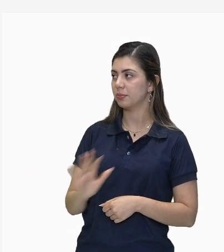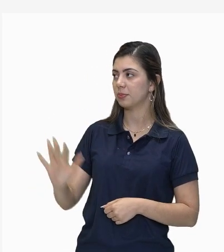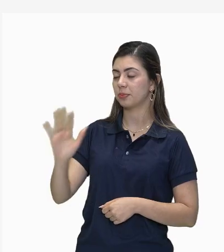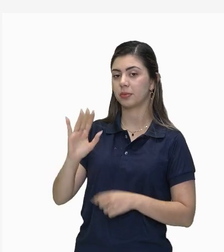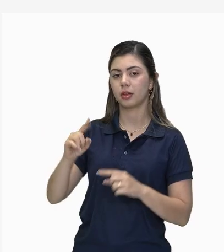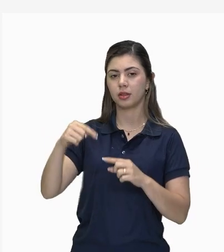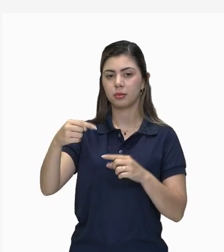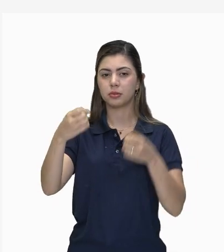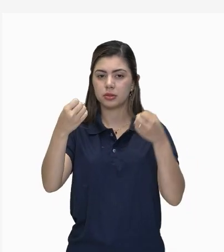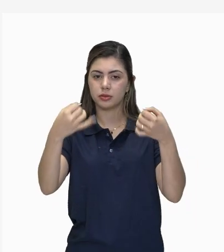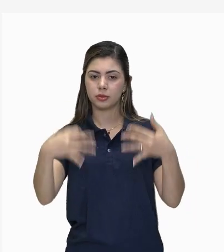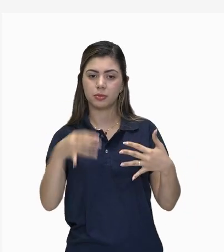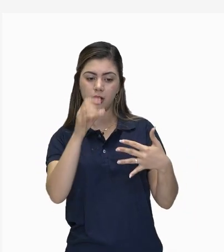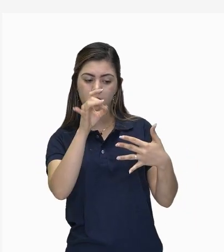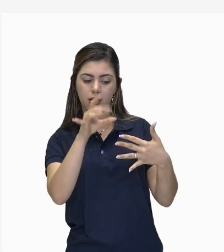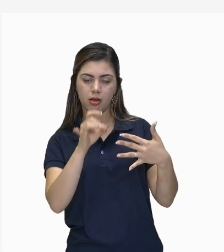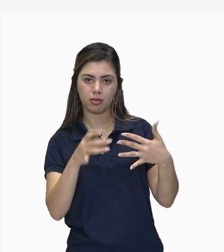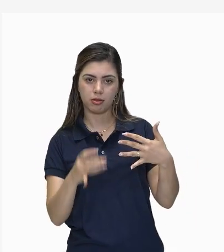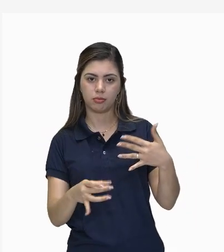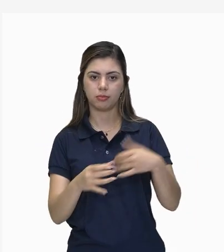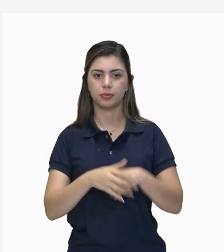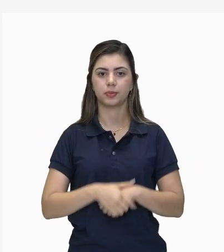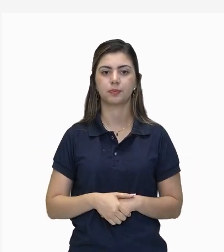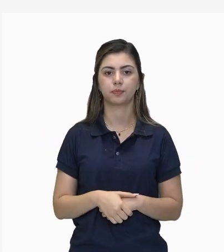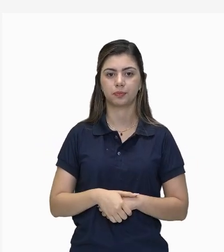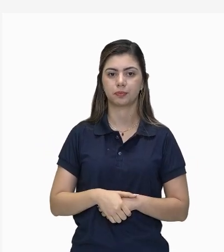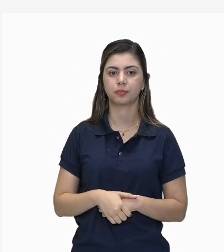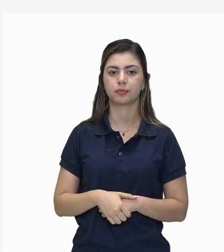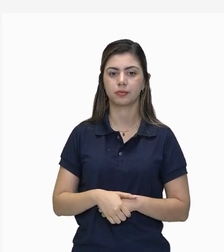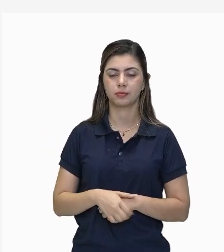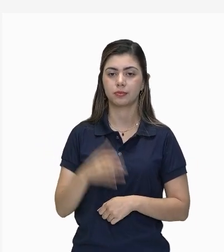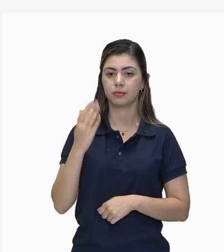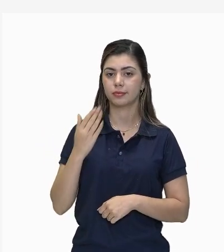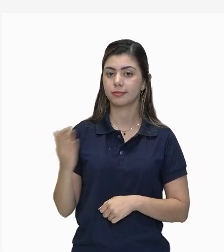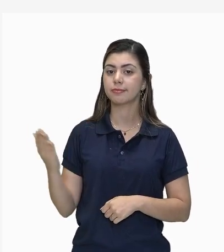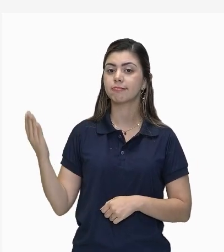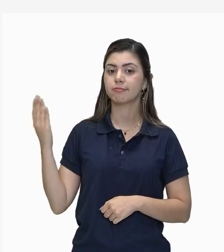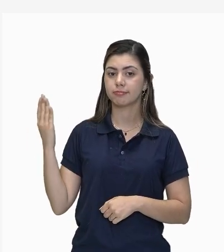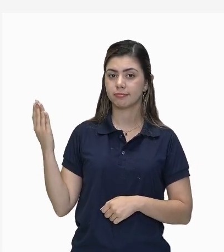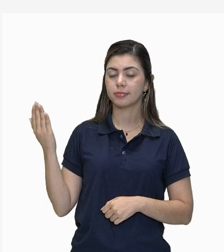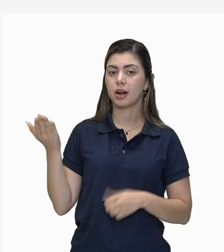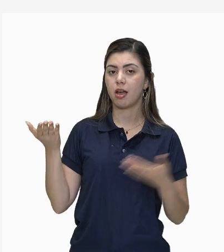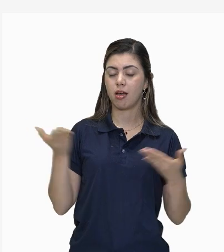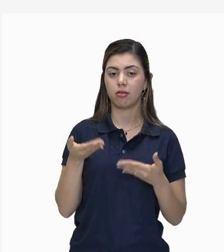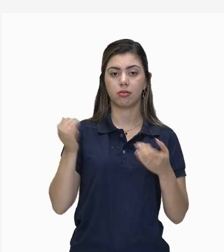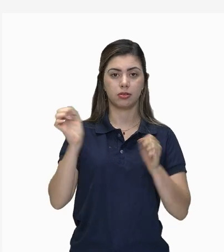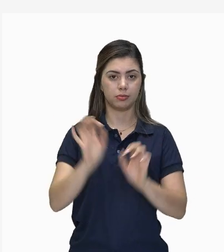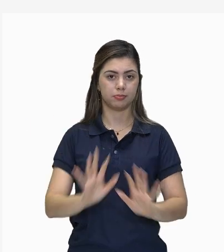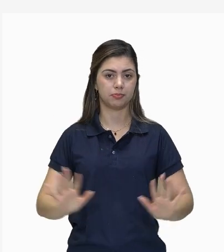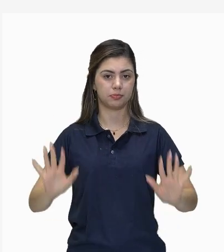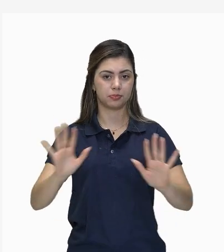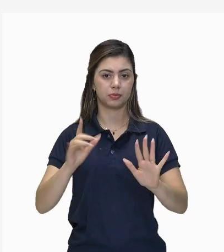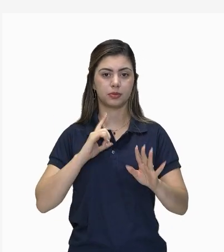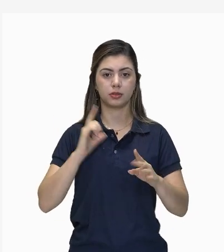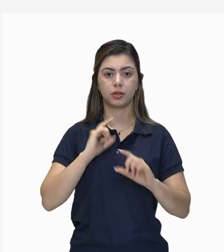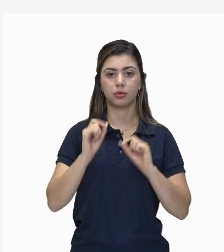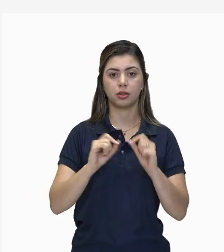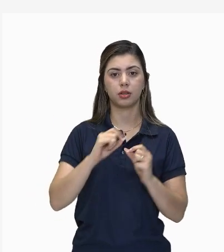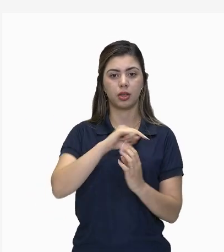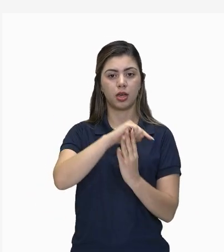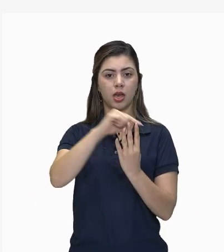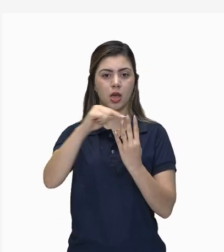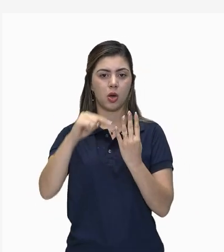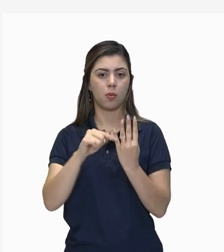para vocês cada uma delas, tá? Então, a gente vai observar aqui essa imagem, né, que ela mostra para a gente 4 palavrinhas que